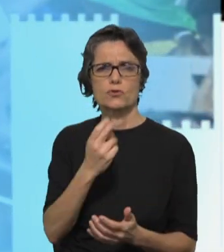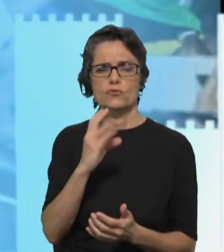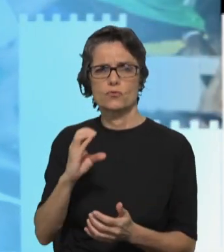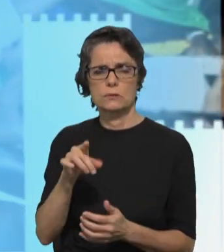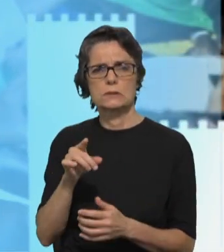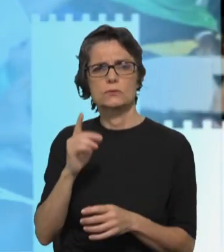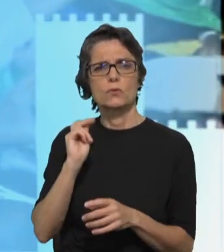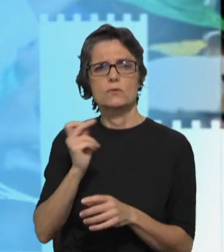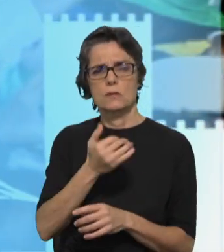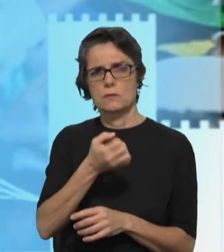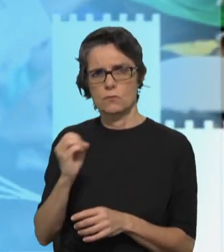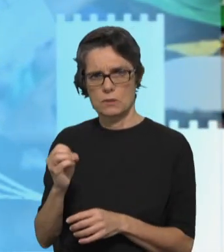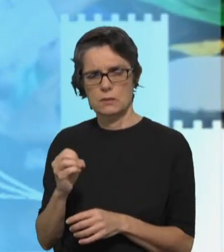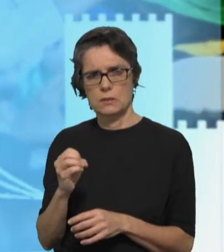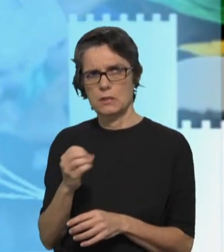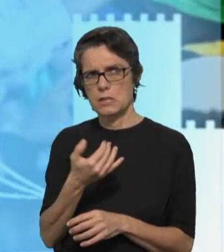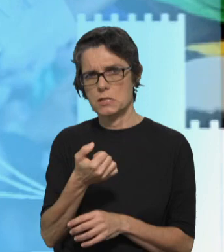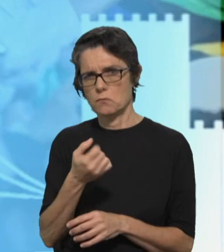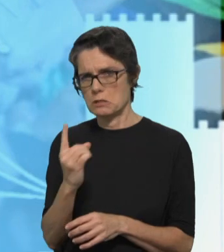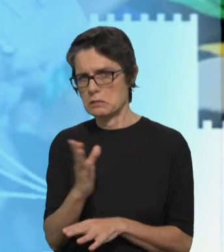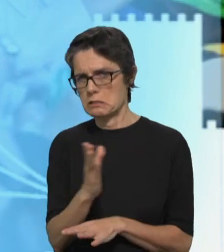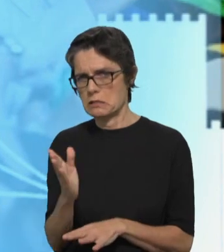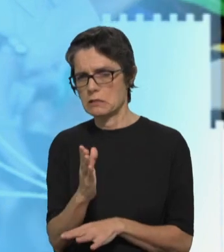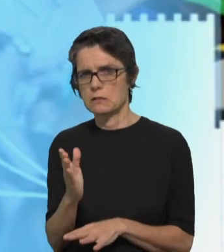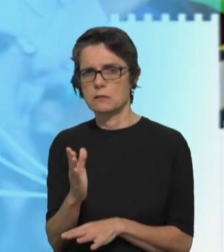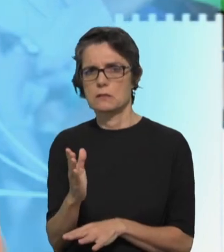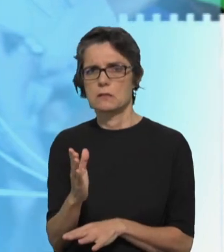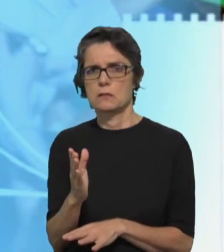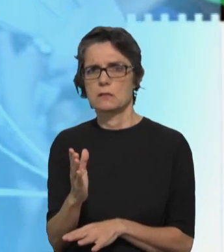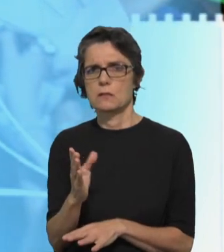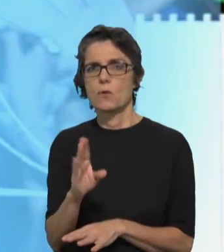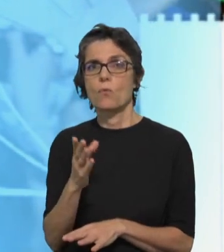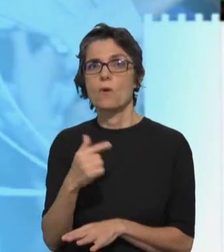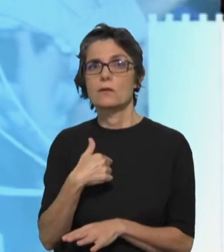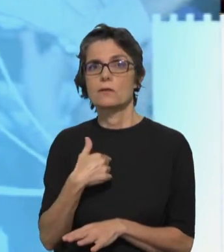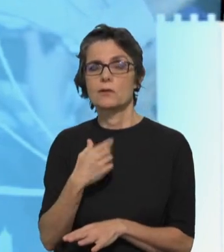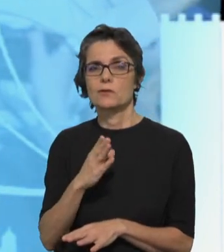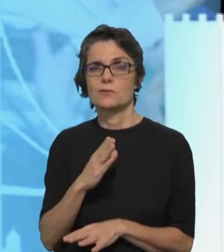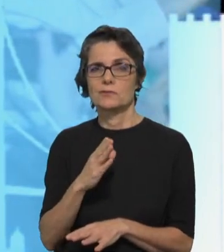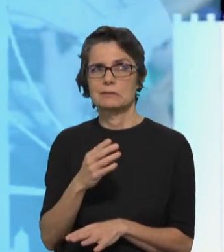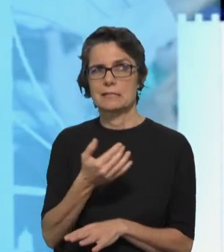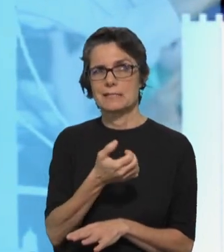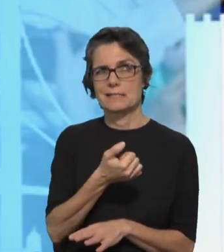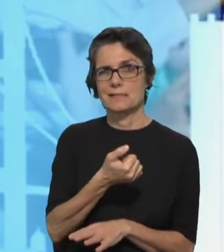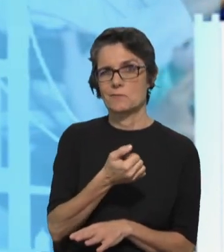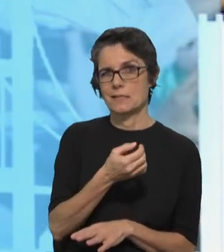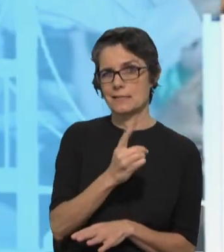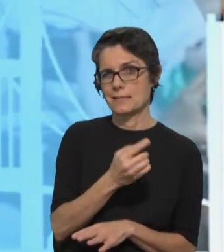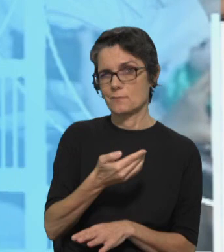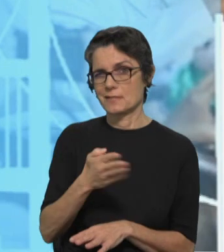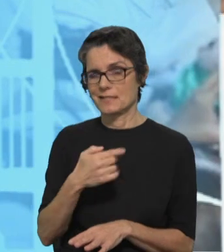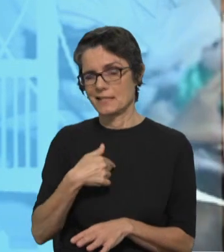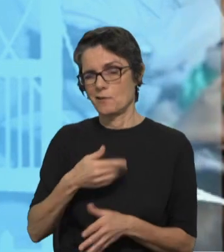nos anos 50, 56 ou 57, quando eu estava a nascer ou para nascer,